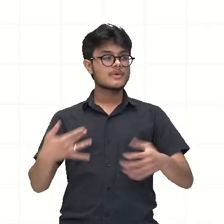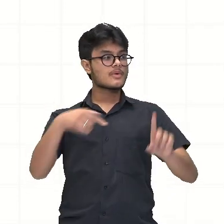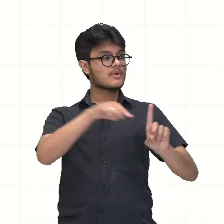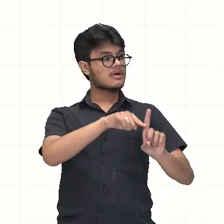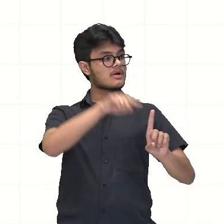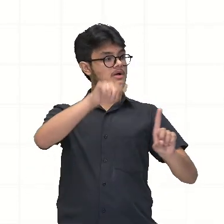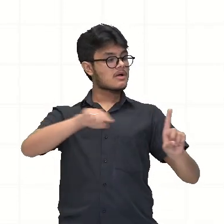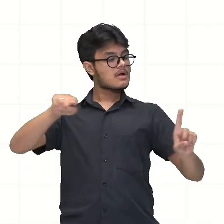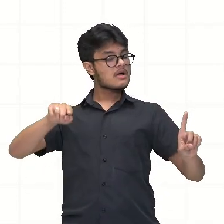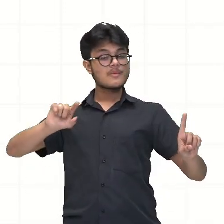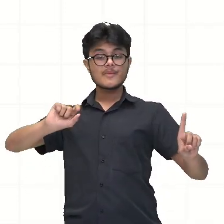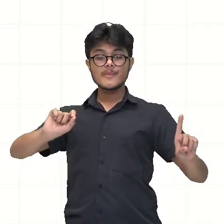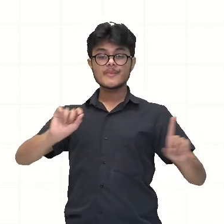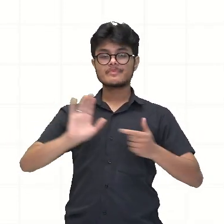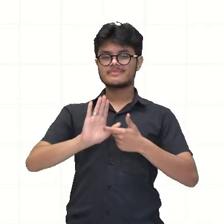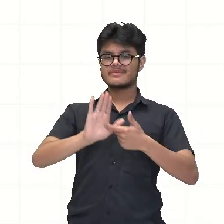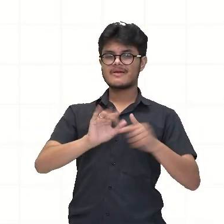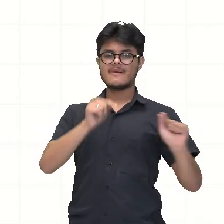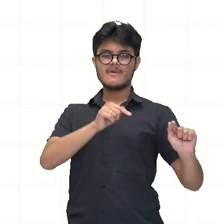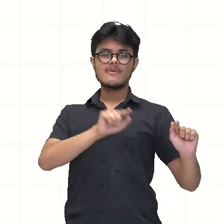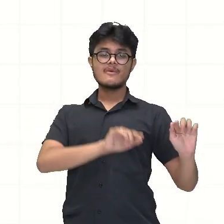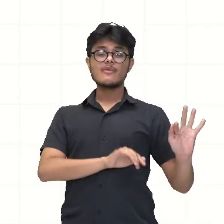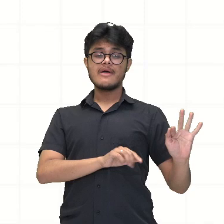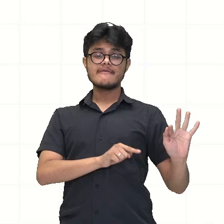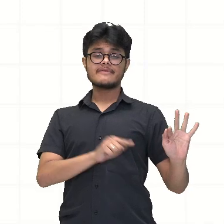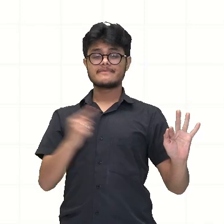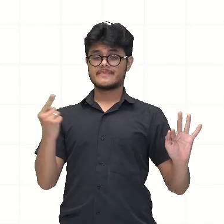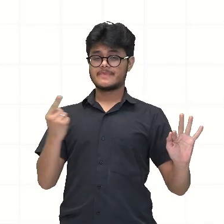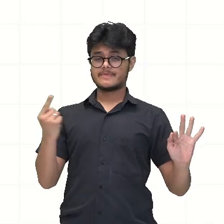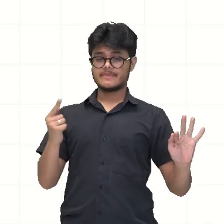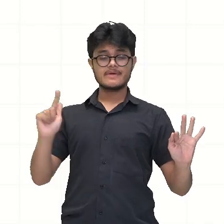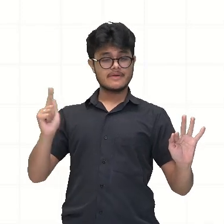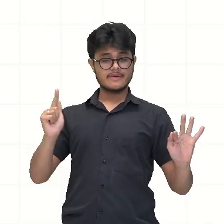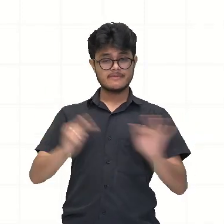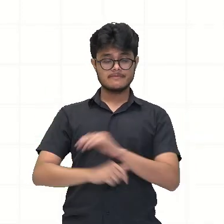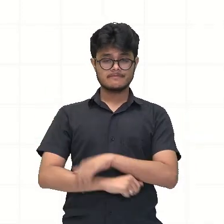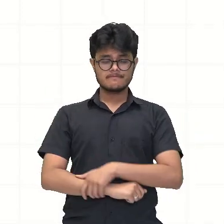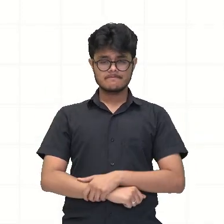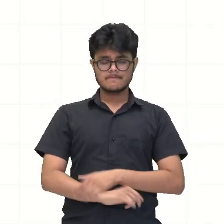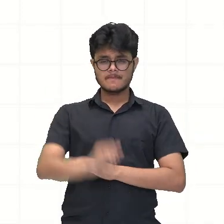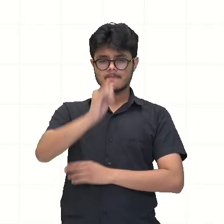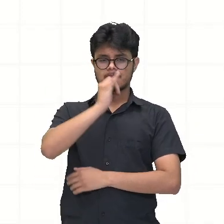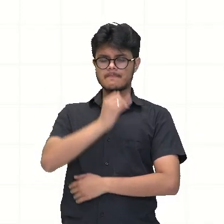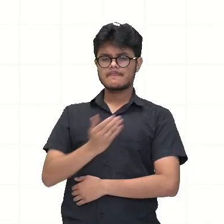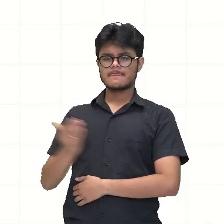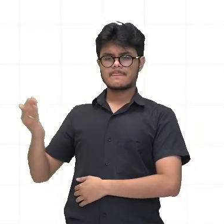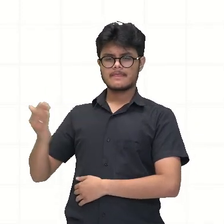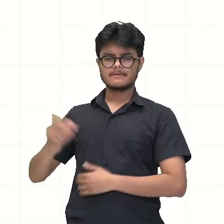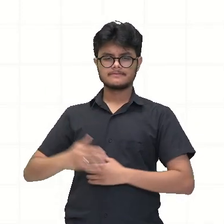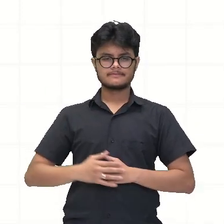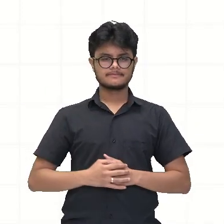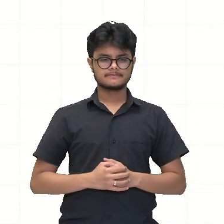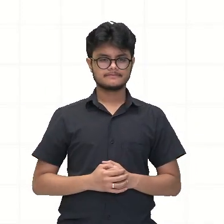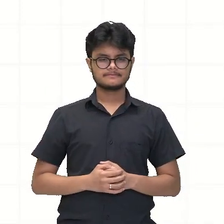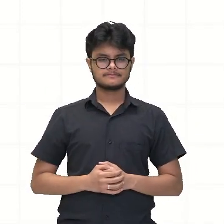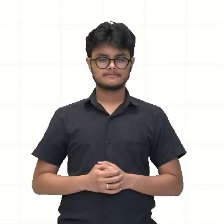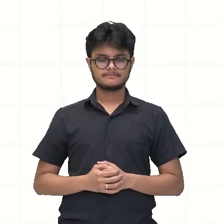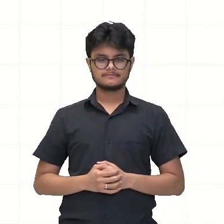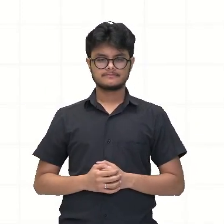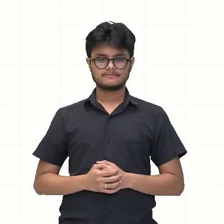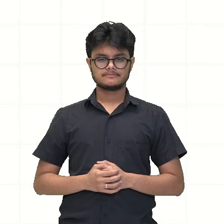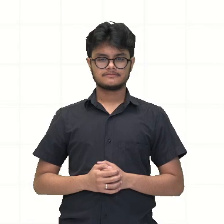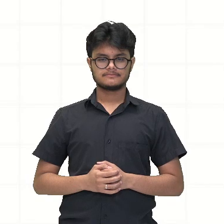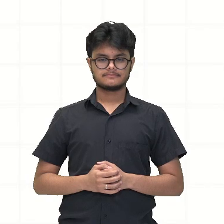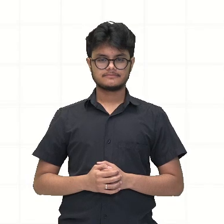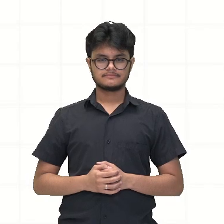aí, ele está representando uma função do primeiro grau. Aí ele coloca aqui algumas coisas, olha só. A respeito